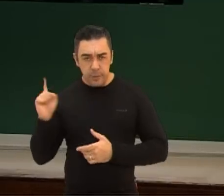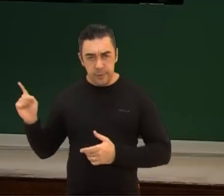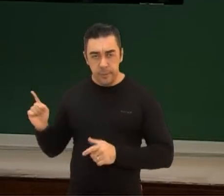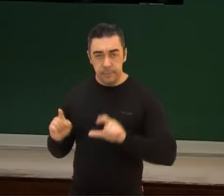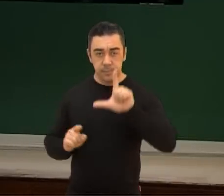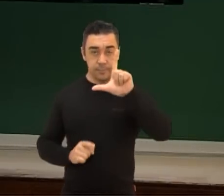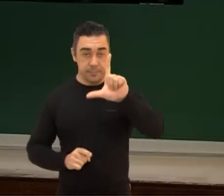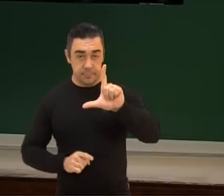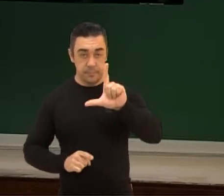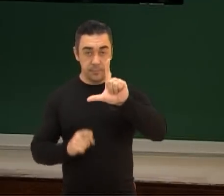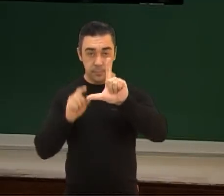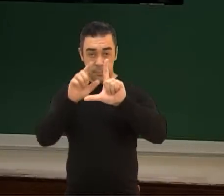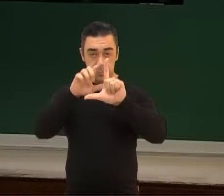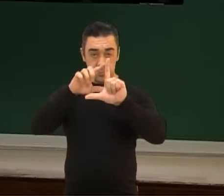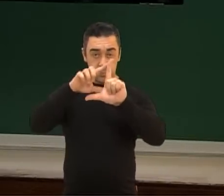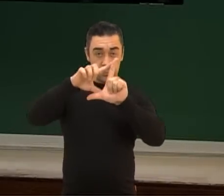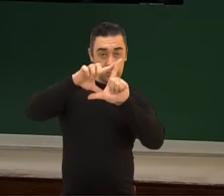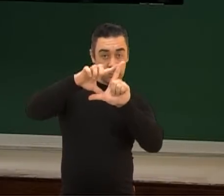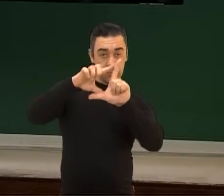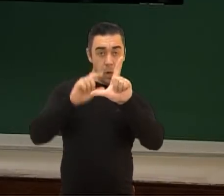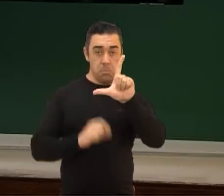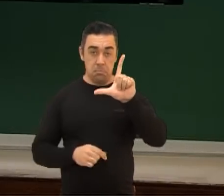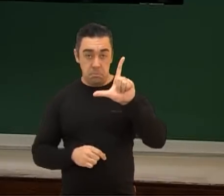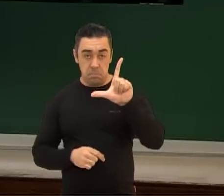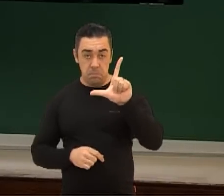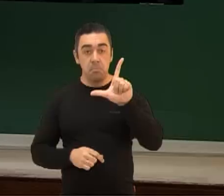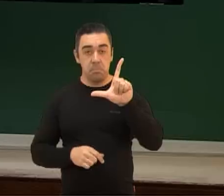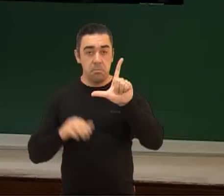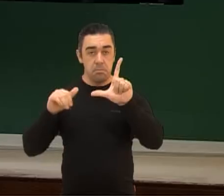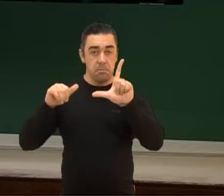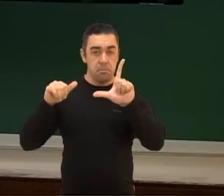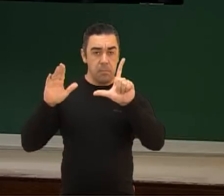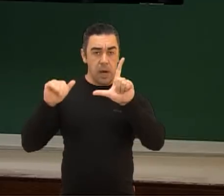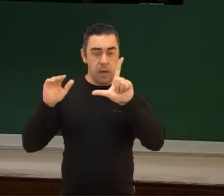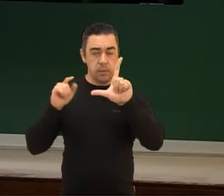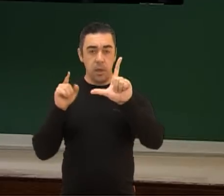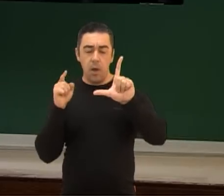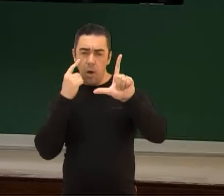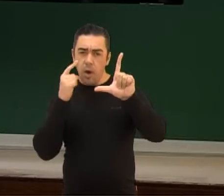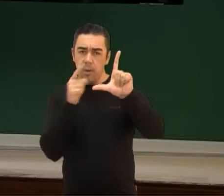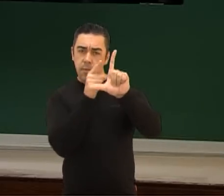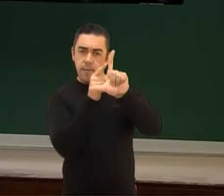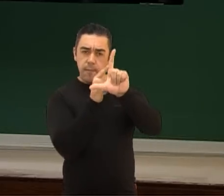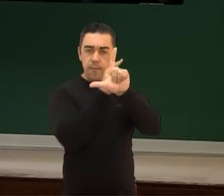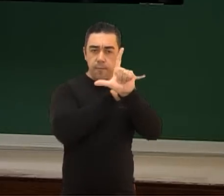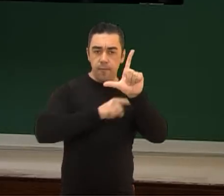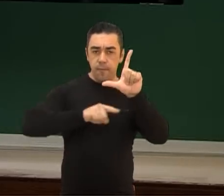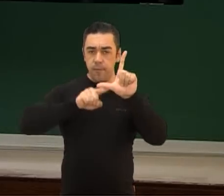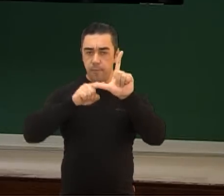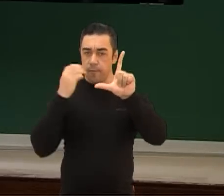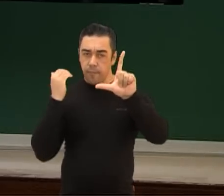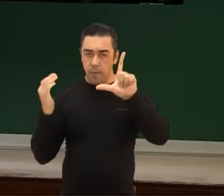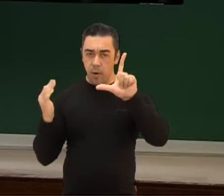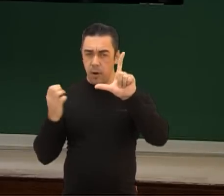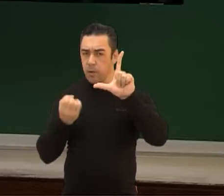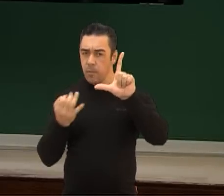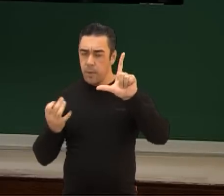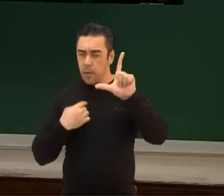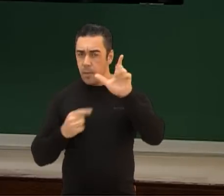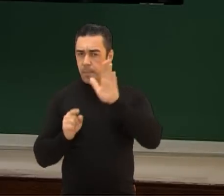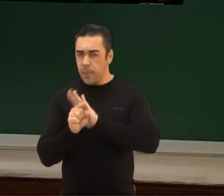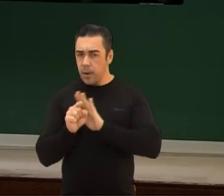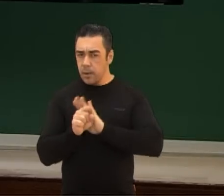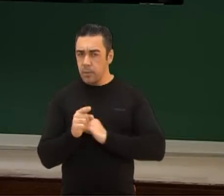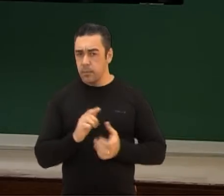que o ângulo está aqui fora, então é o ângulo maior. Quanto será que esse ângulo mede? Será que esse